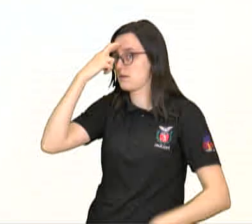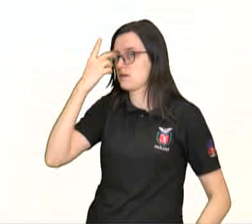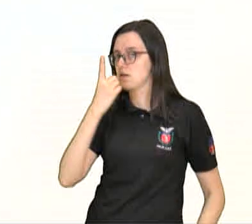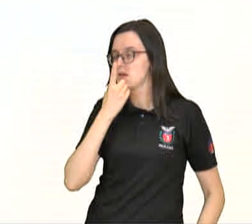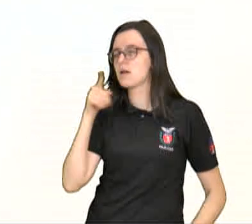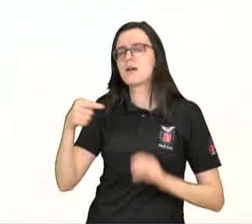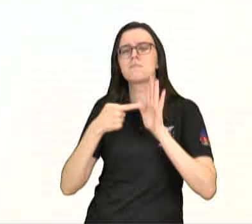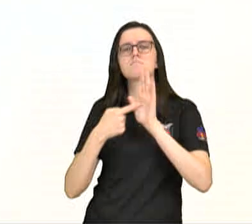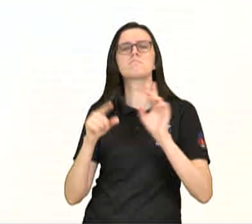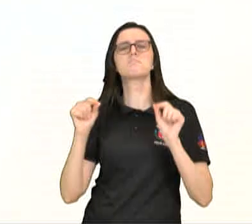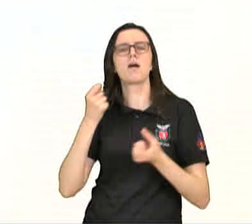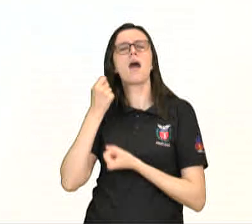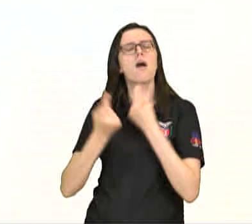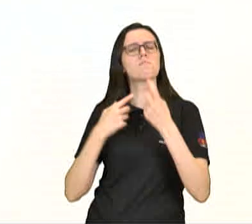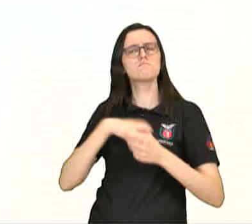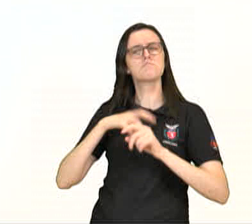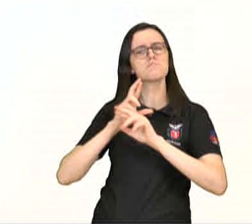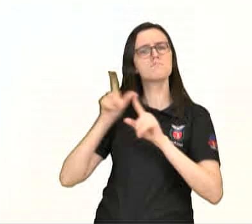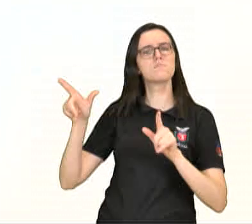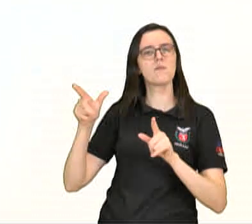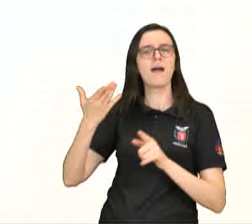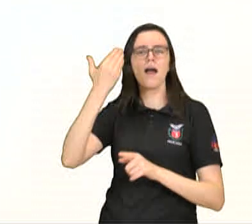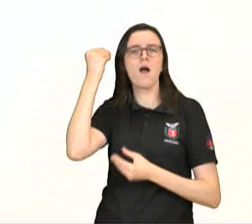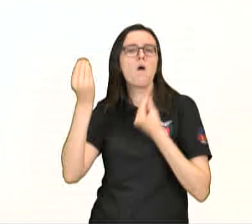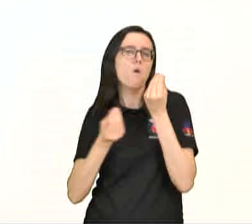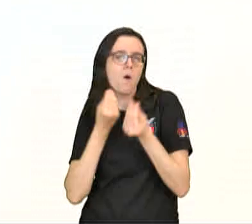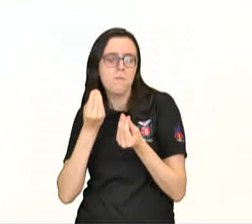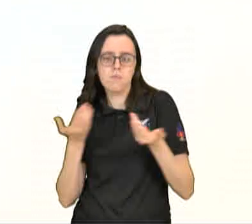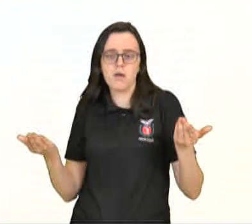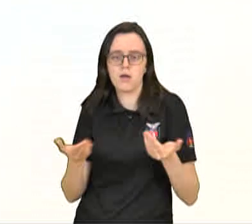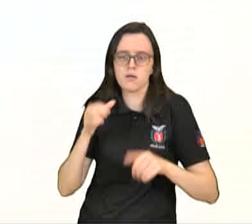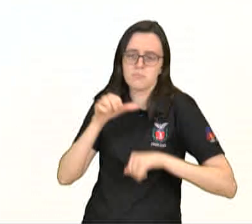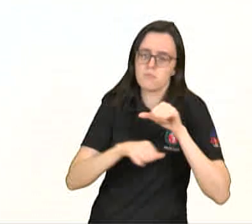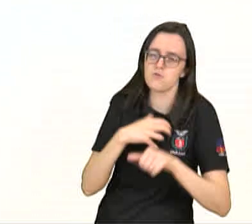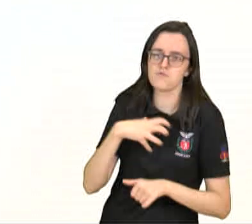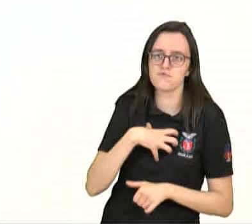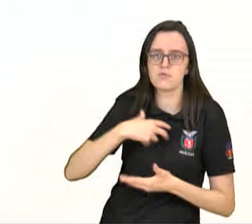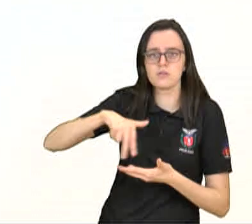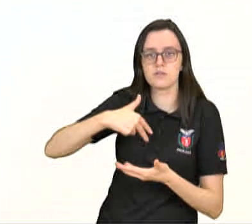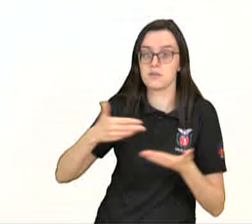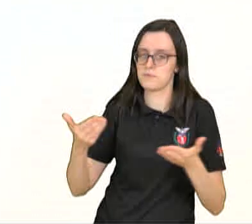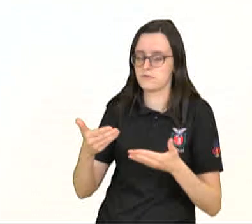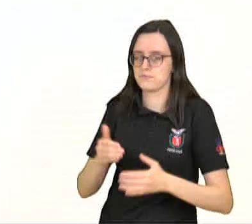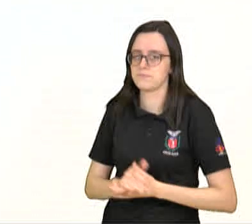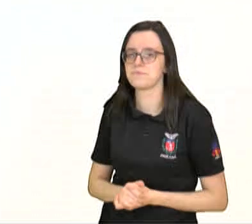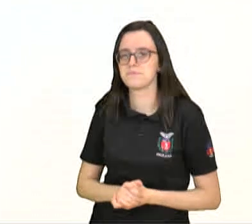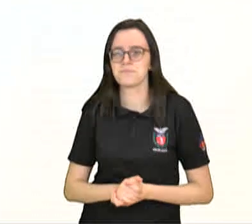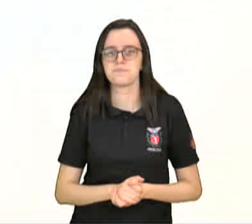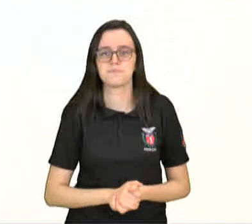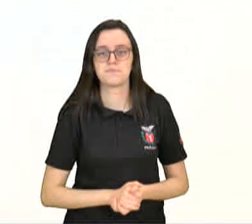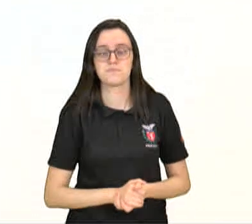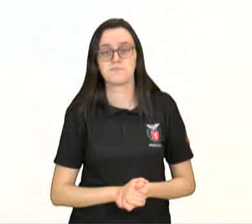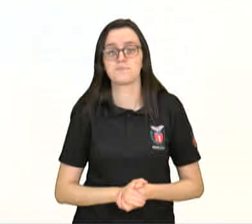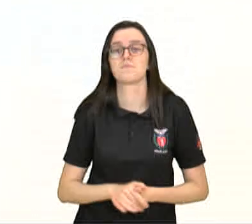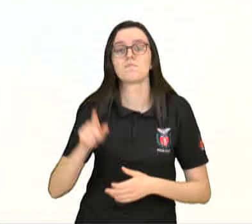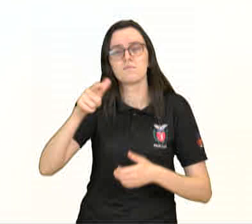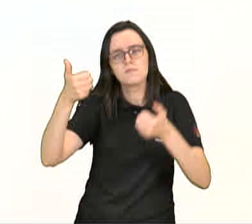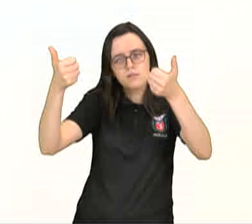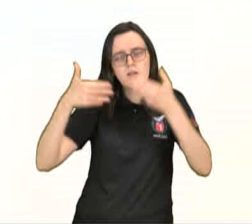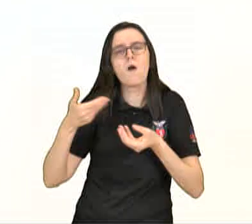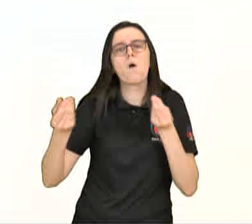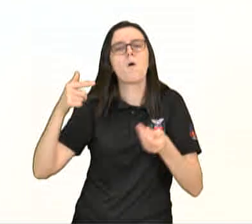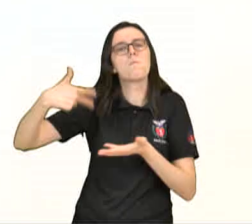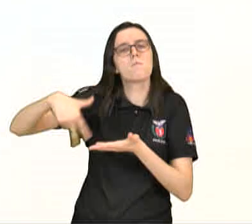Ele apresenta algumas diferenças na forma como era dançado em sua origem para a forma como é dançado atualmente. Descreva como o merengue